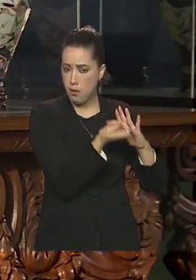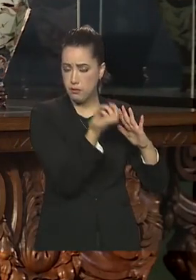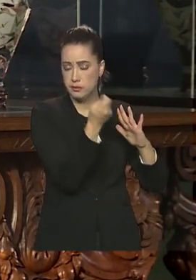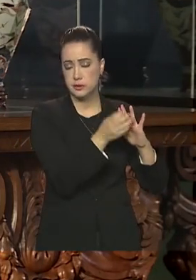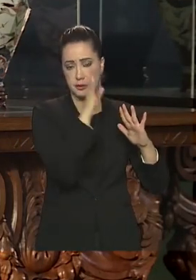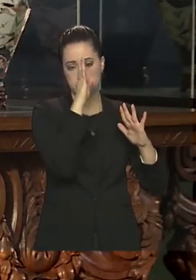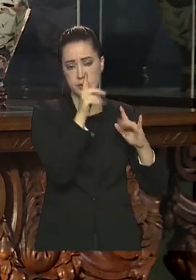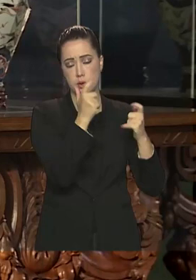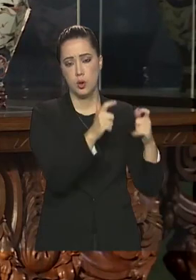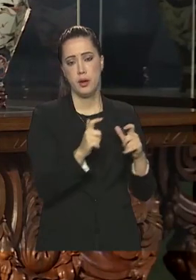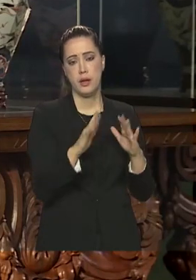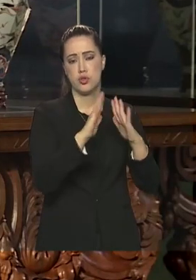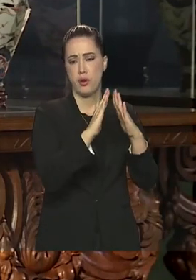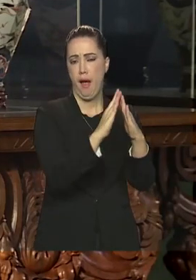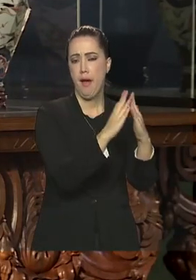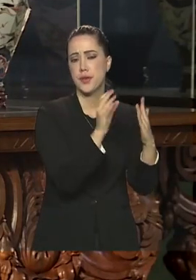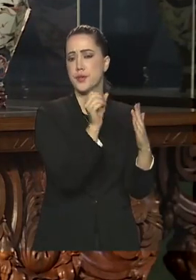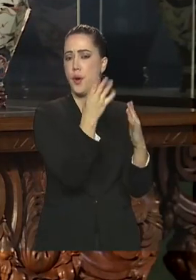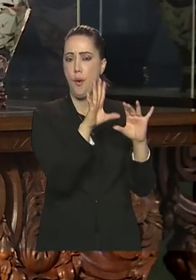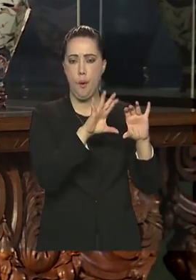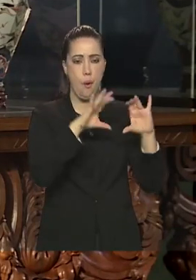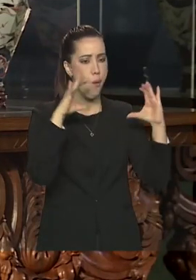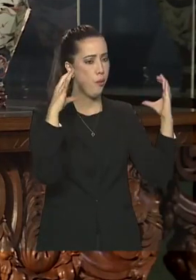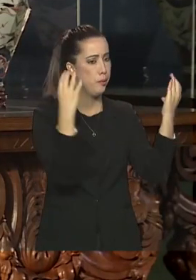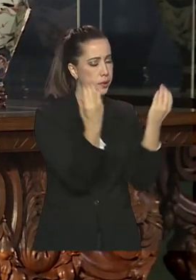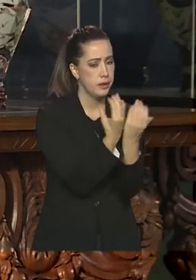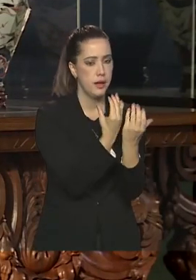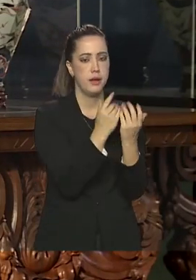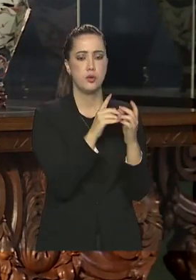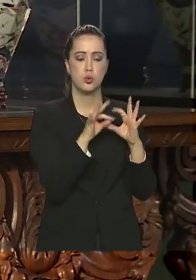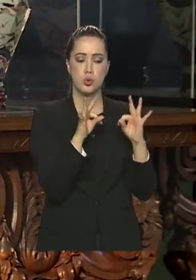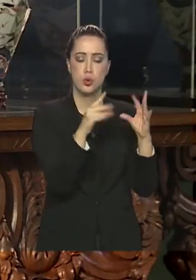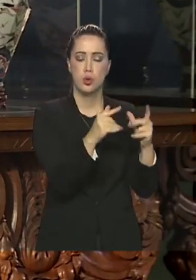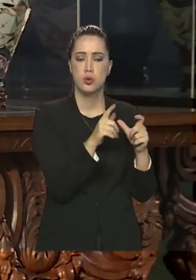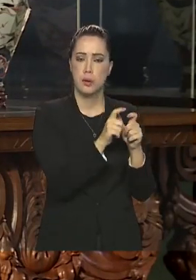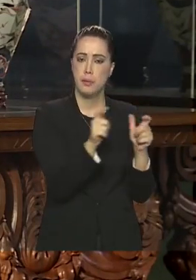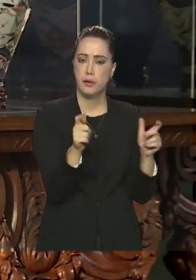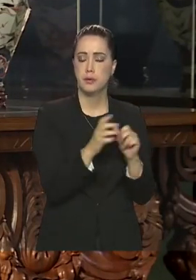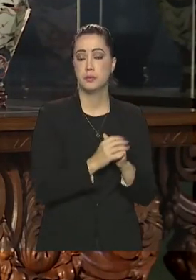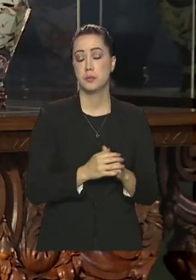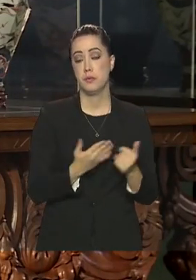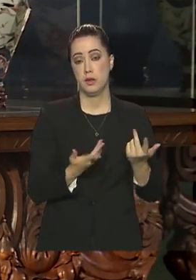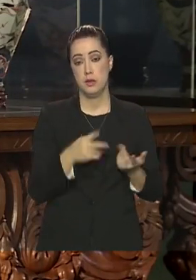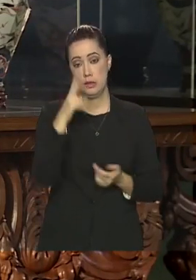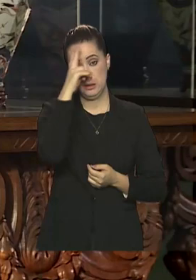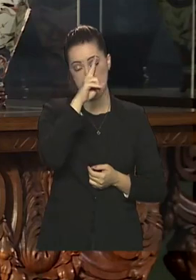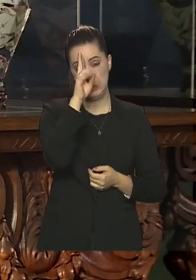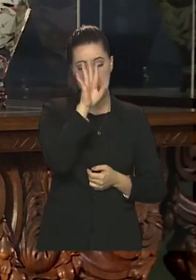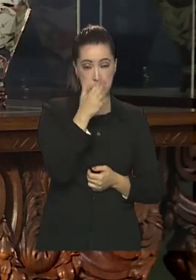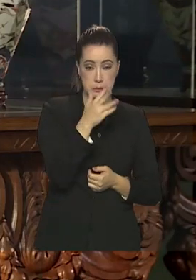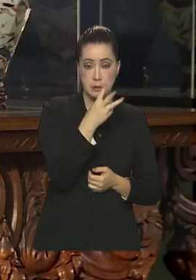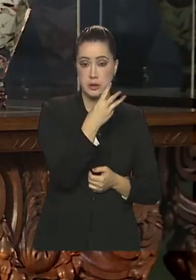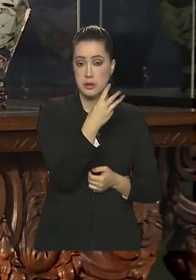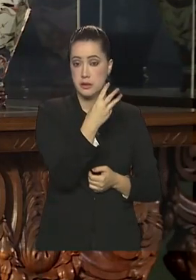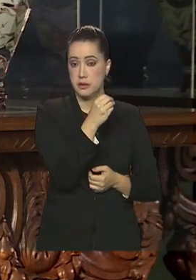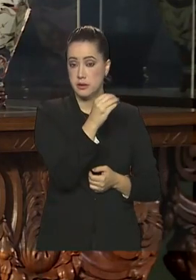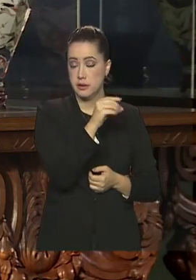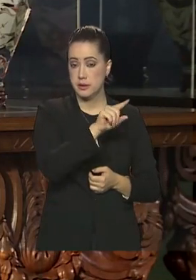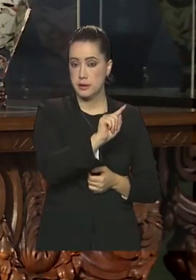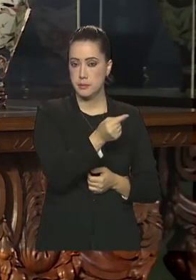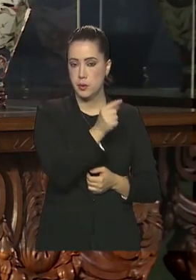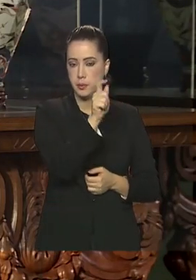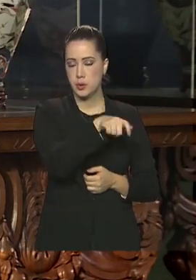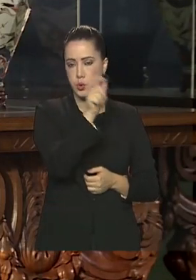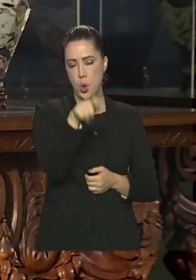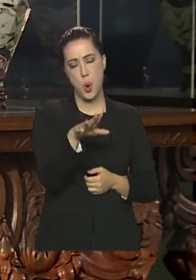unidades consumidoras específicas ou coletivos que atendem comunidades um pouco maiores. Lembrando que são cerca de 300 mil pessoas, 70